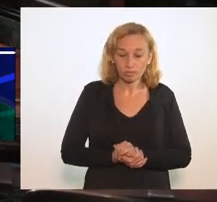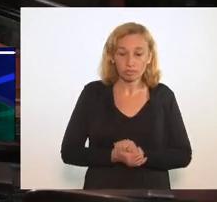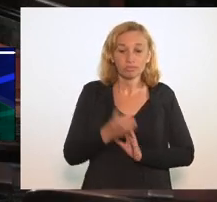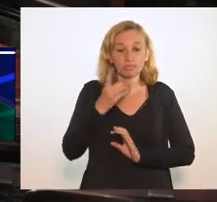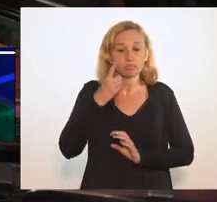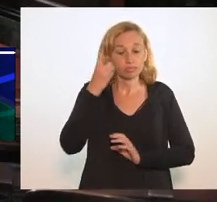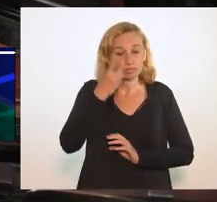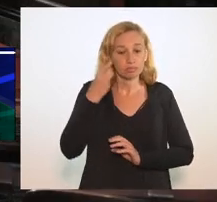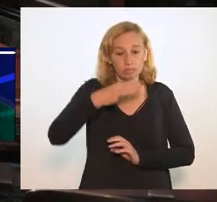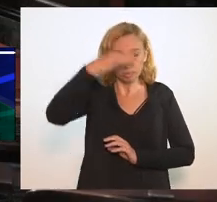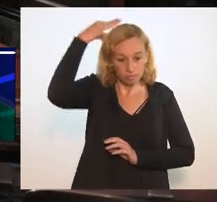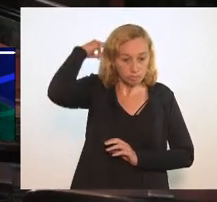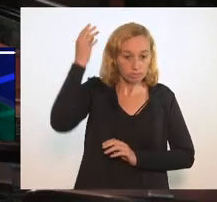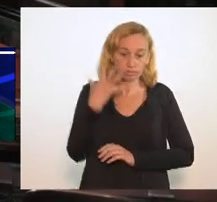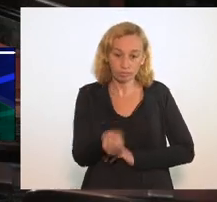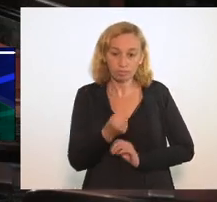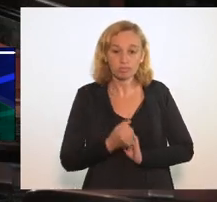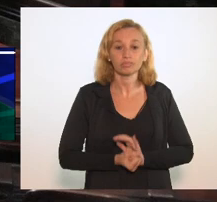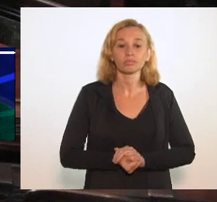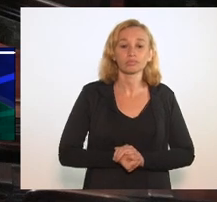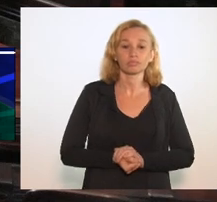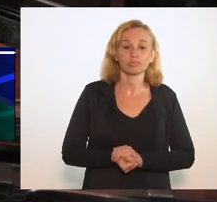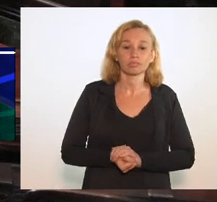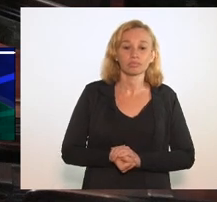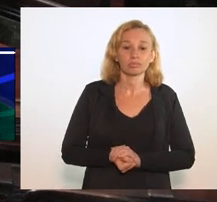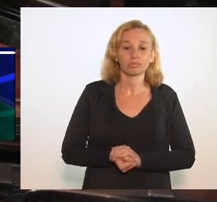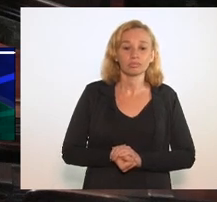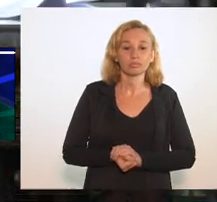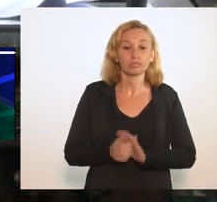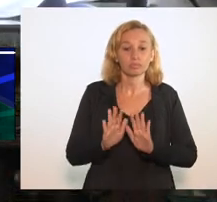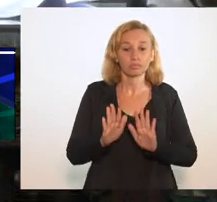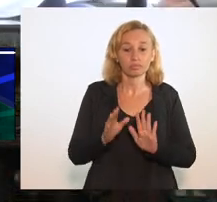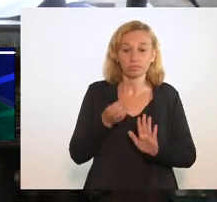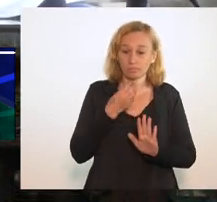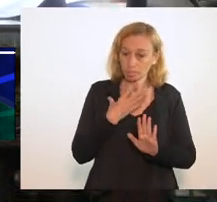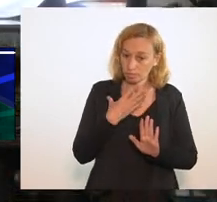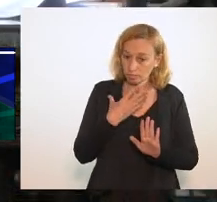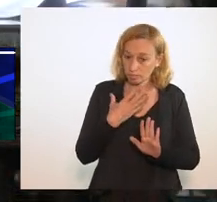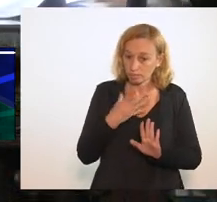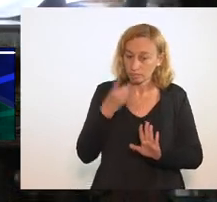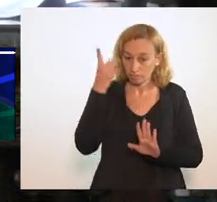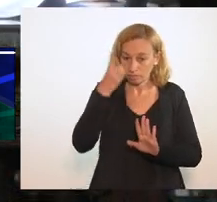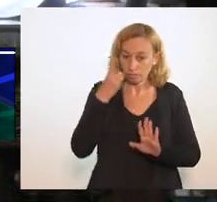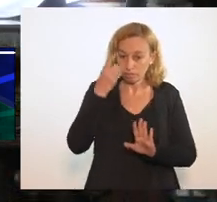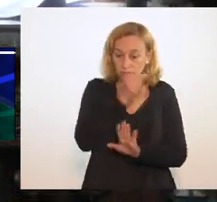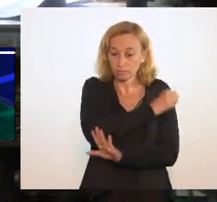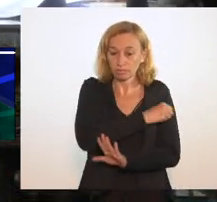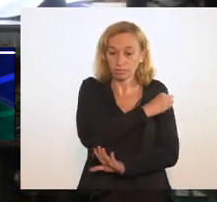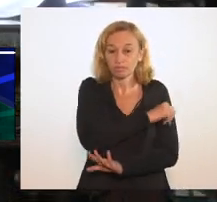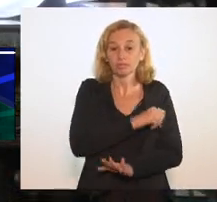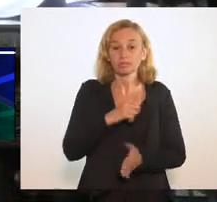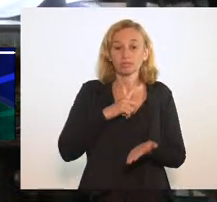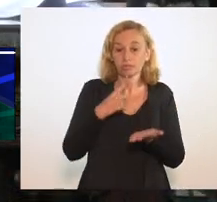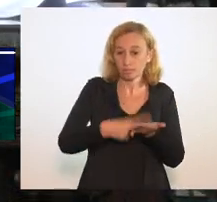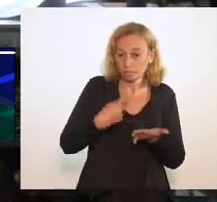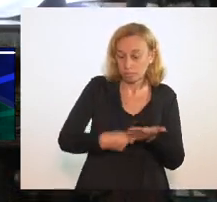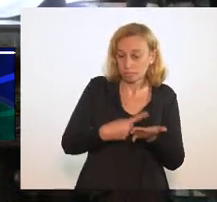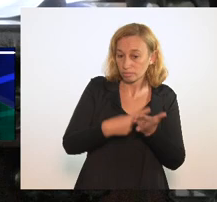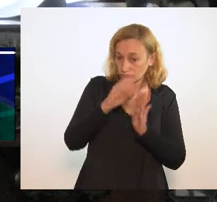Deputado Márcio Pacheco. Favorável. Olha só, seria bom, deputada enfermeira, se tem um acordo para as